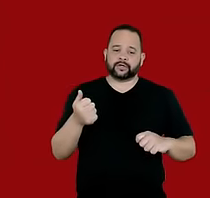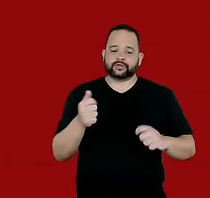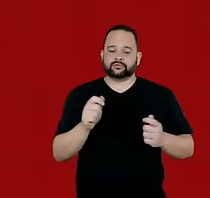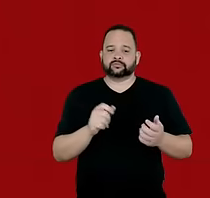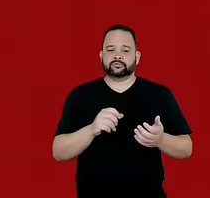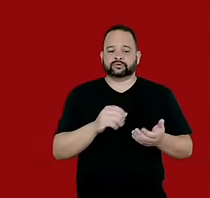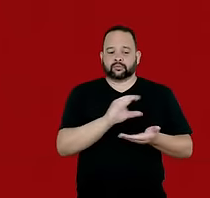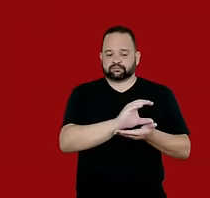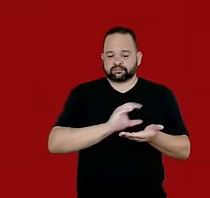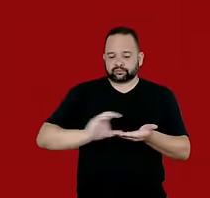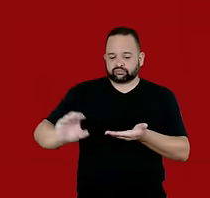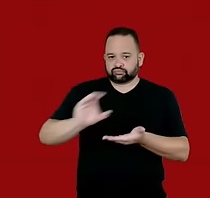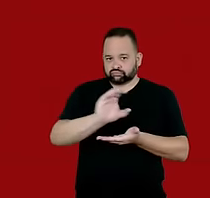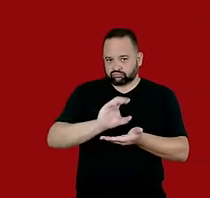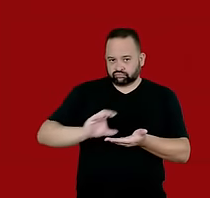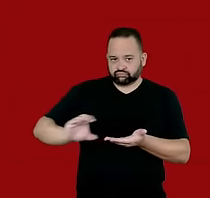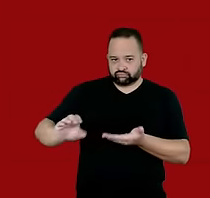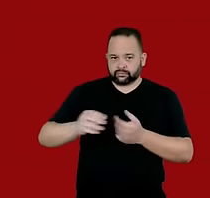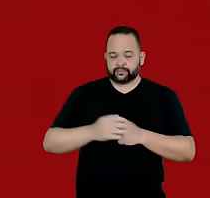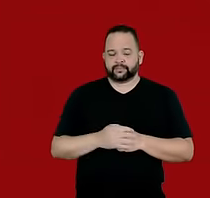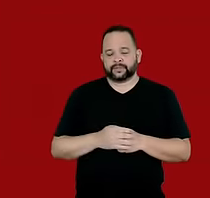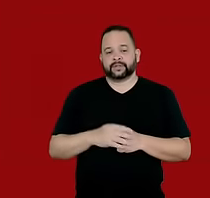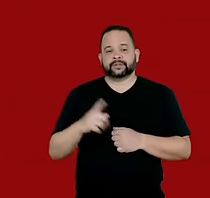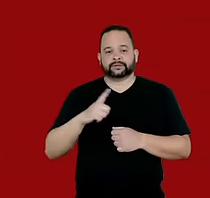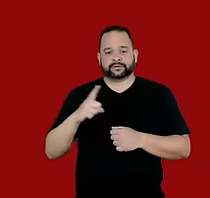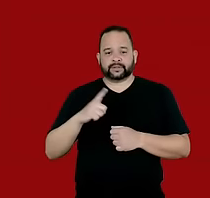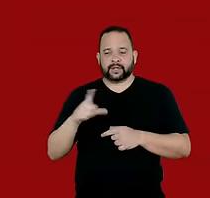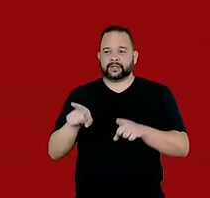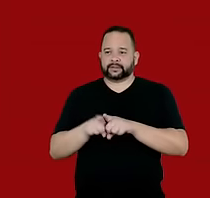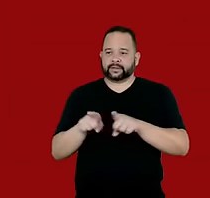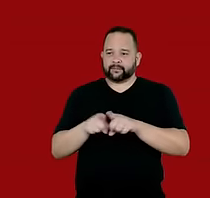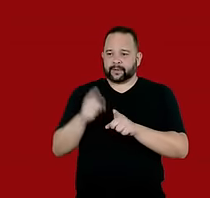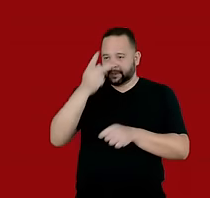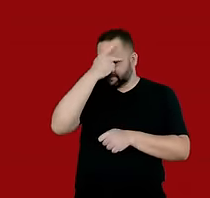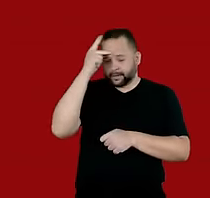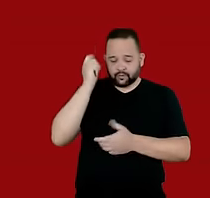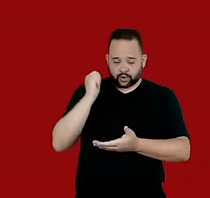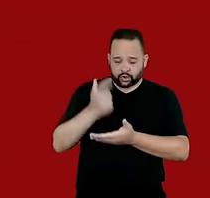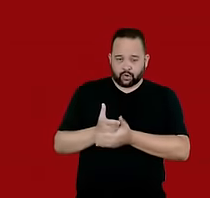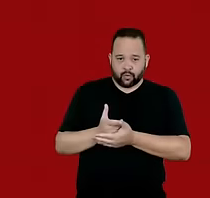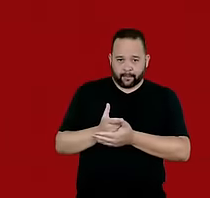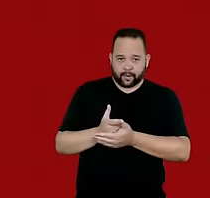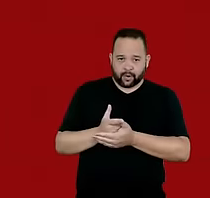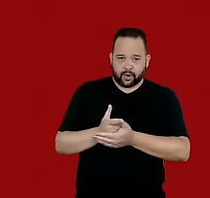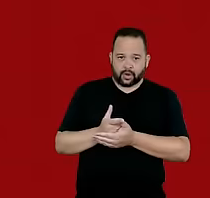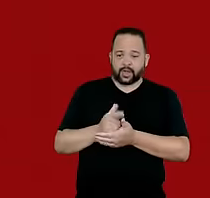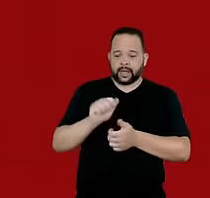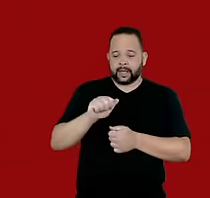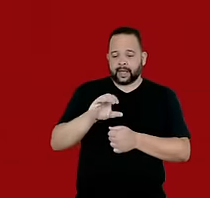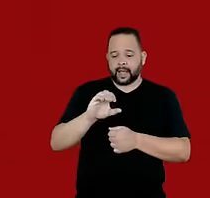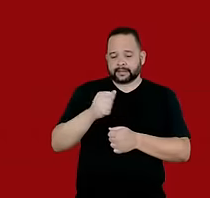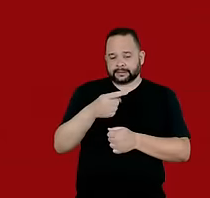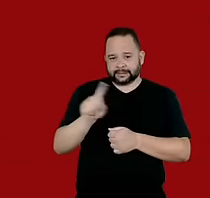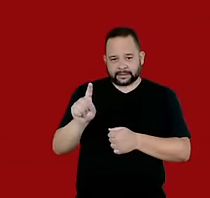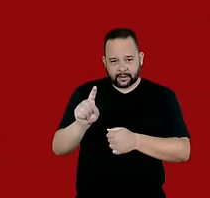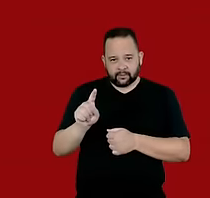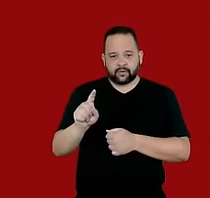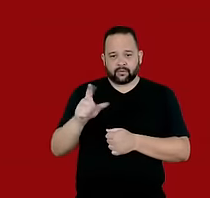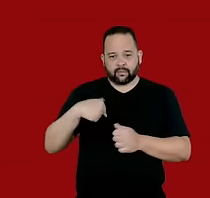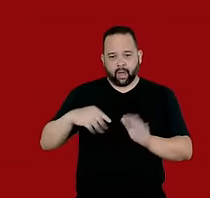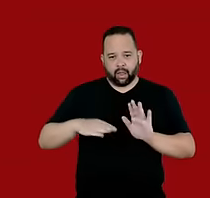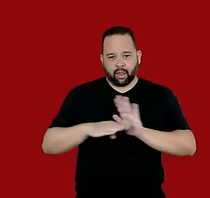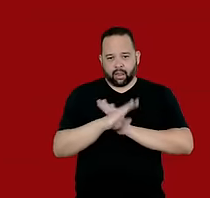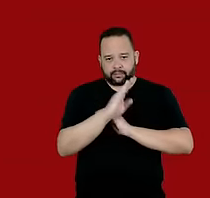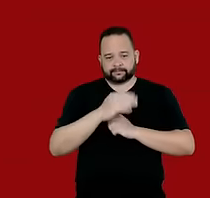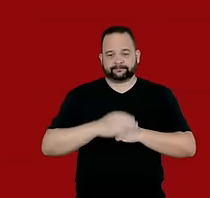gente tem aí também essa parte de mercado de capitais tanto cotistas de bolsa tanto investidores de bolsa como cotistas de fundo com crescimento muito forte